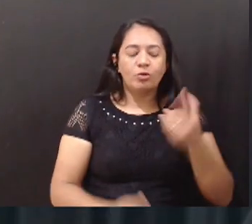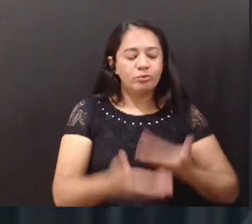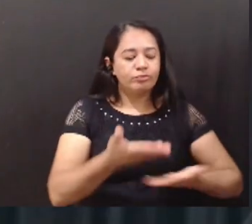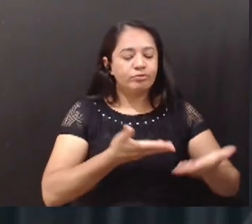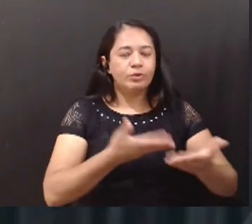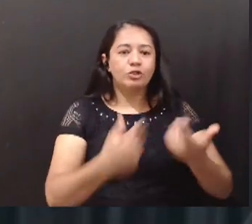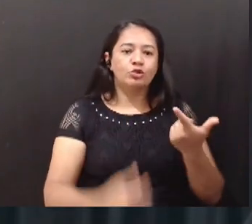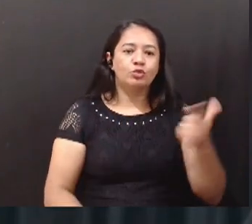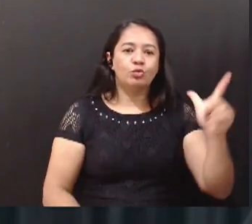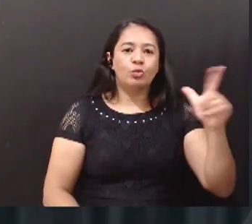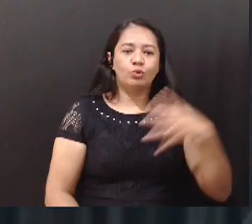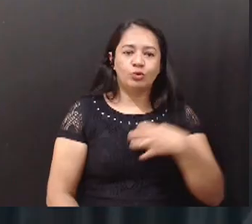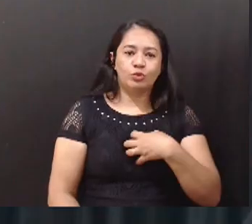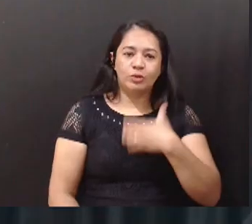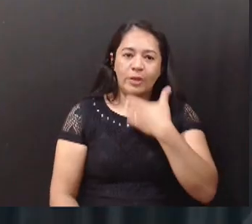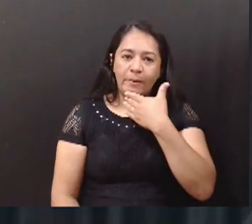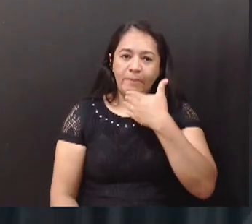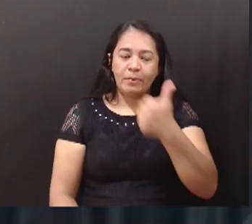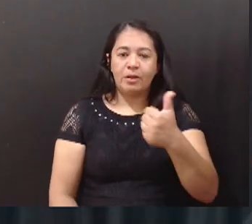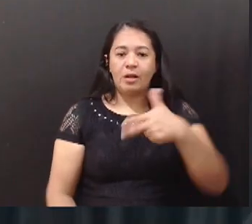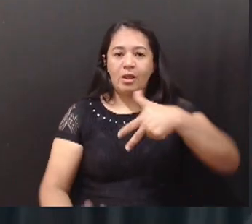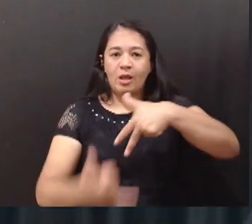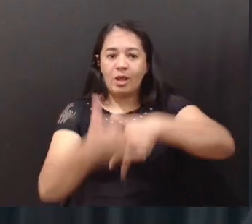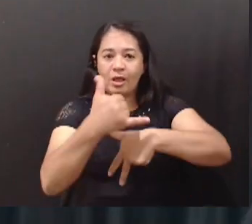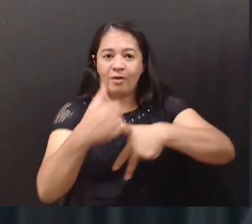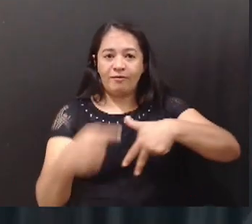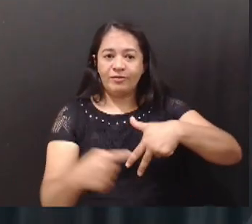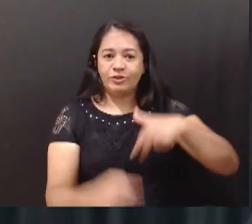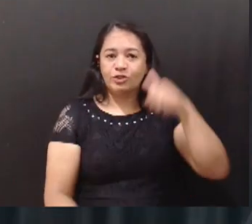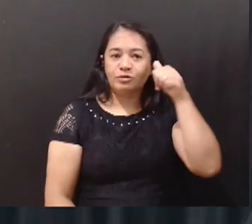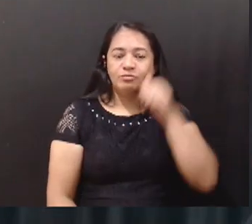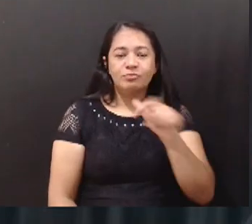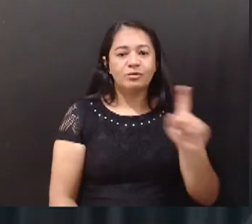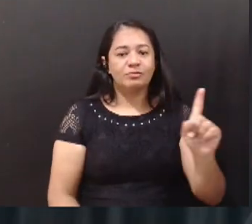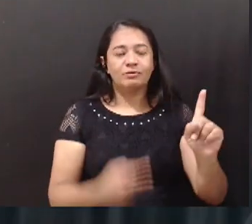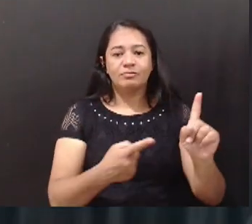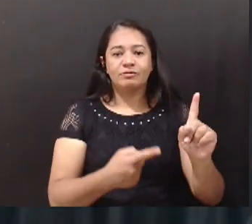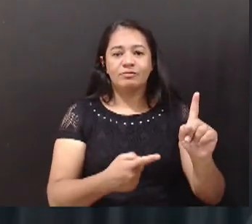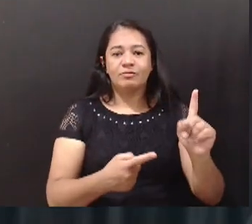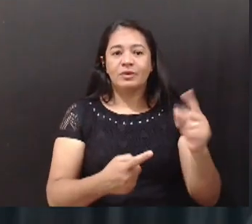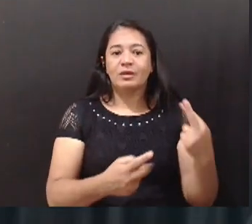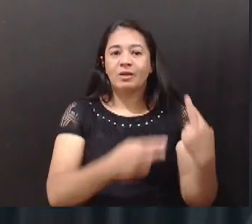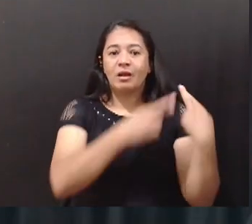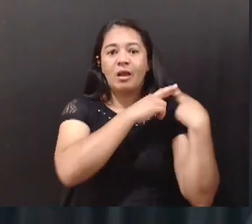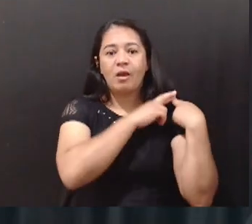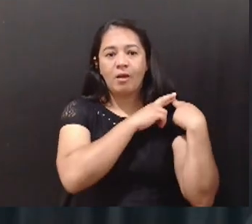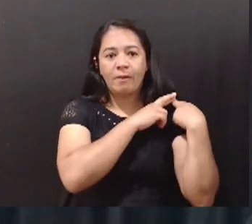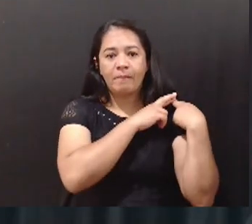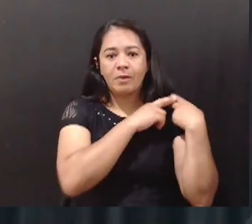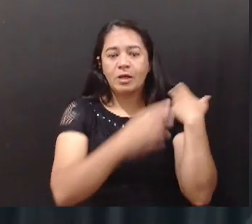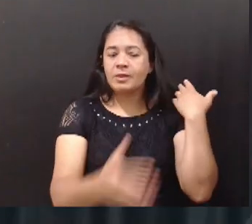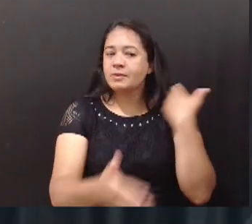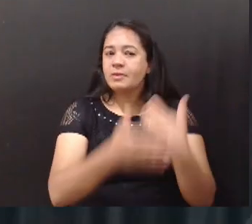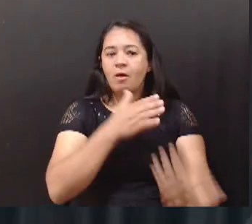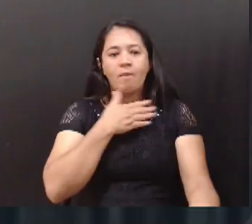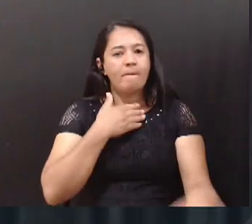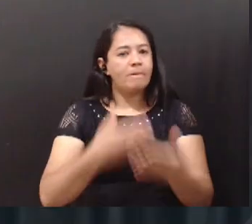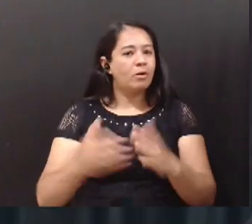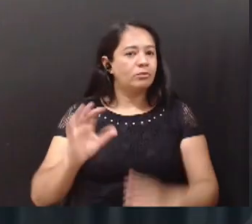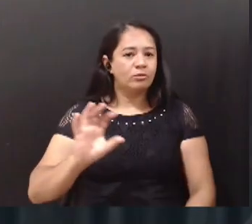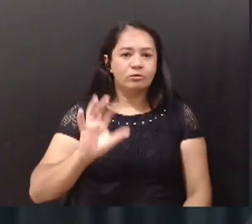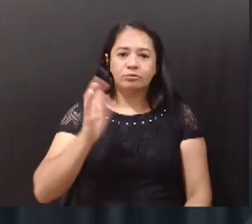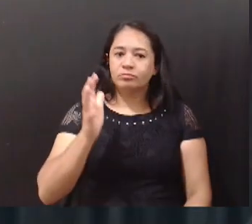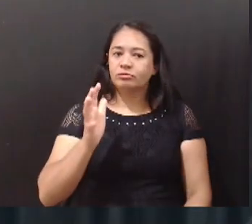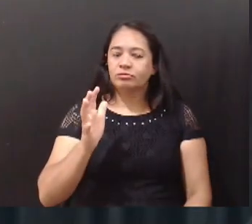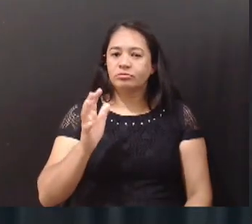forma. A vítima, a mulher, ela não é responsável, não importa o que aconteça, não importa se ela estiver